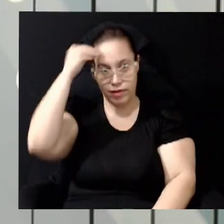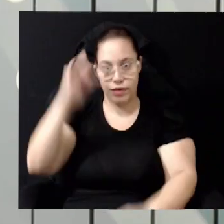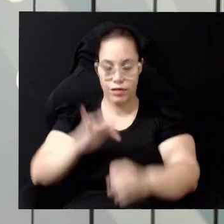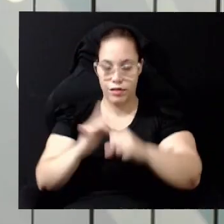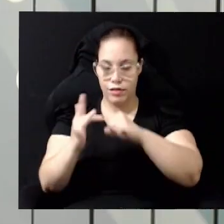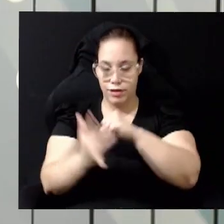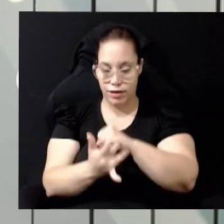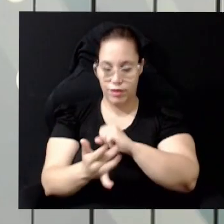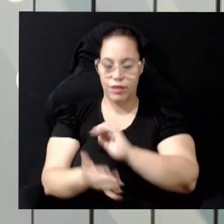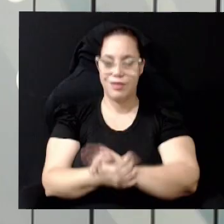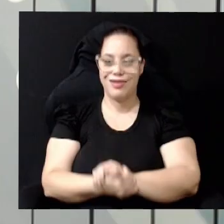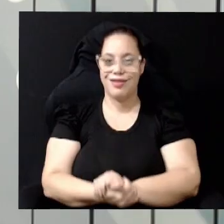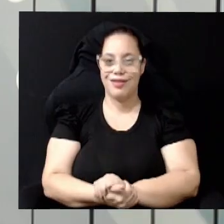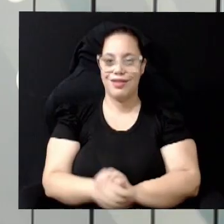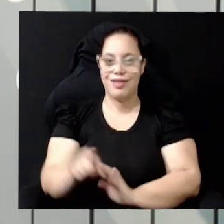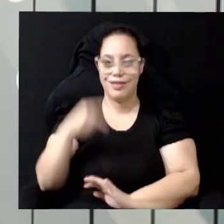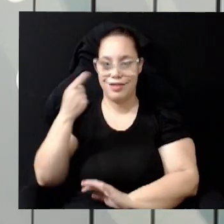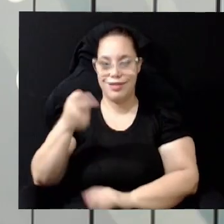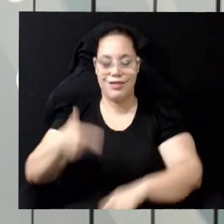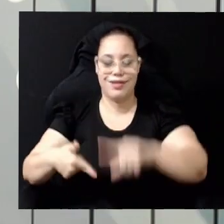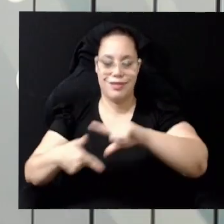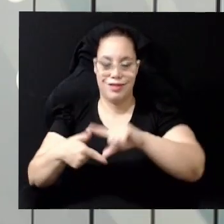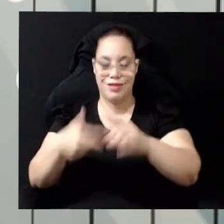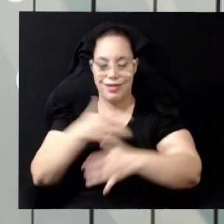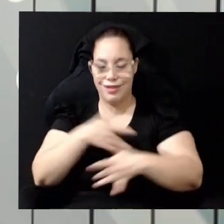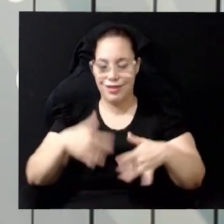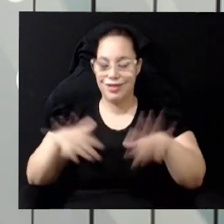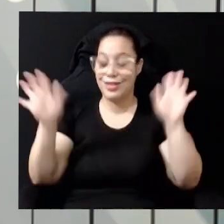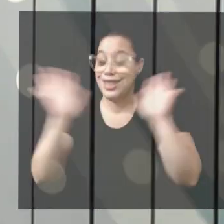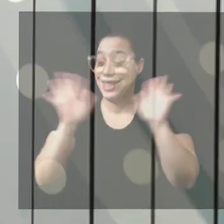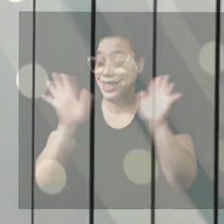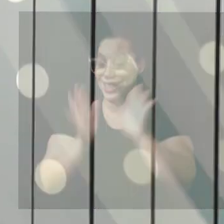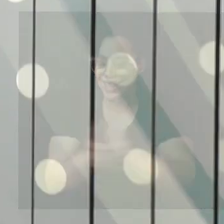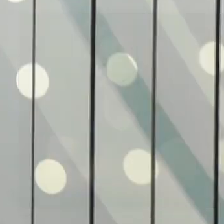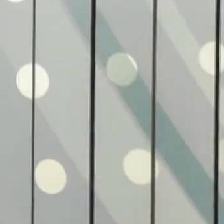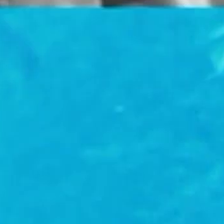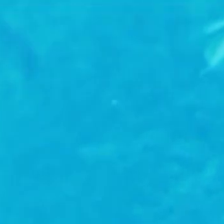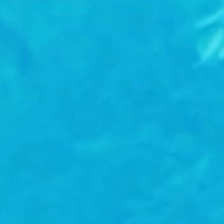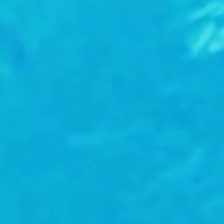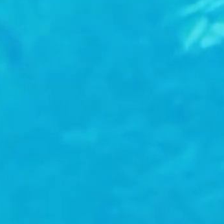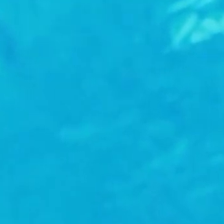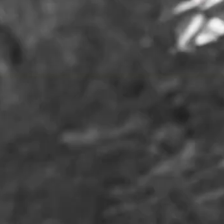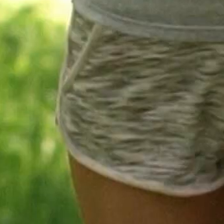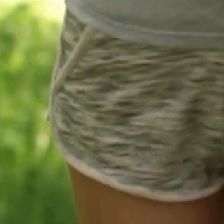e não se esqueça de nos acompanhar nas redes sociais. Até o próximo Saúde Agora!